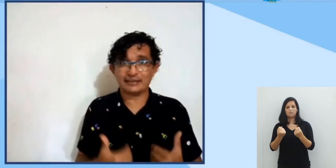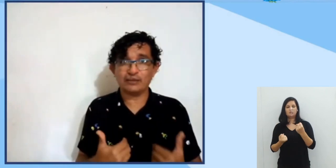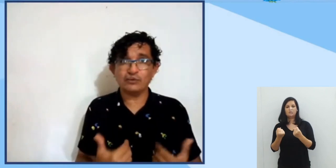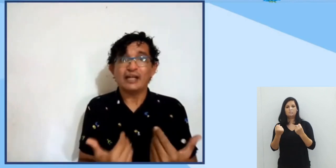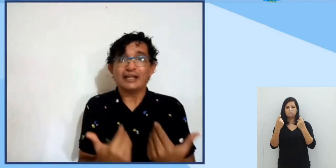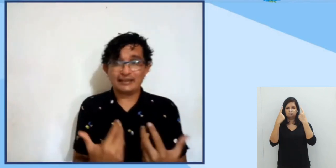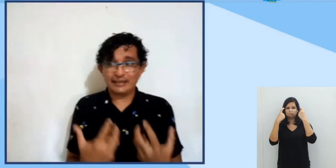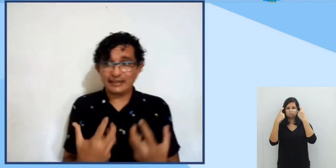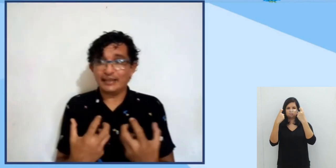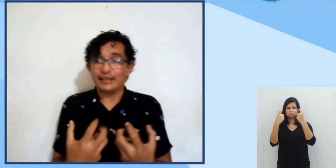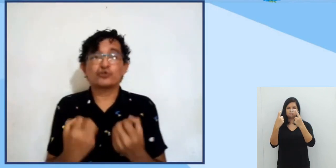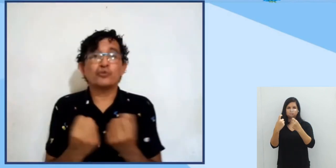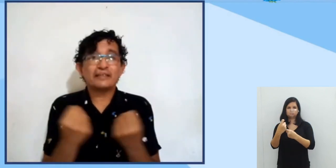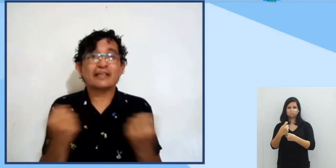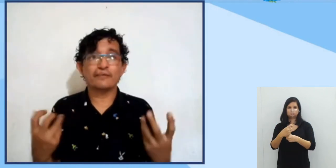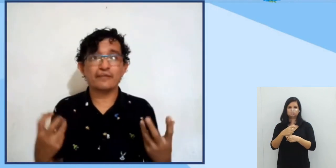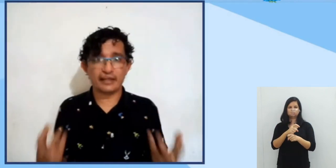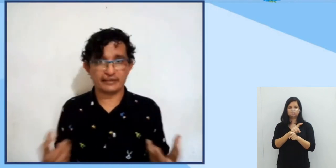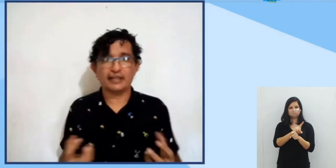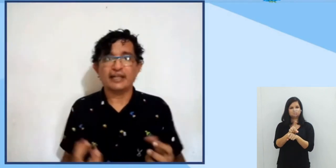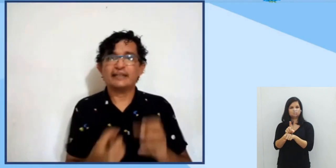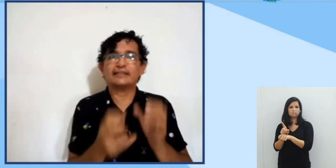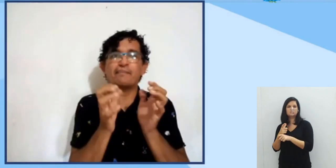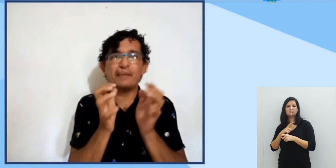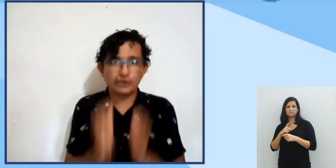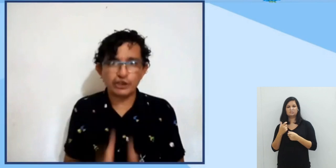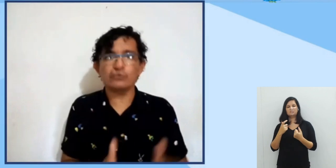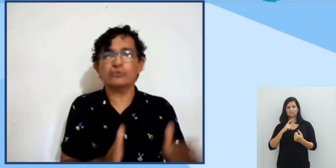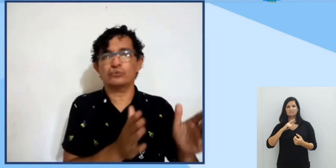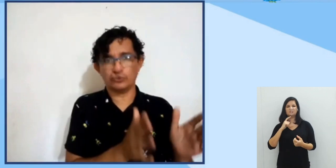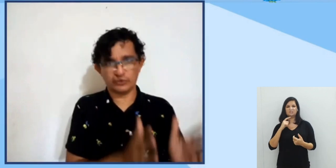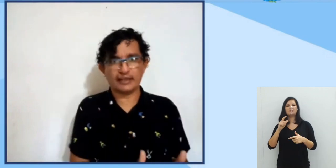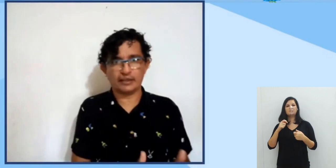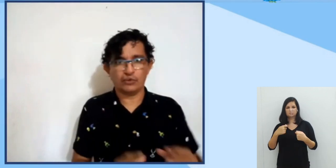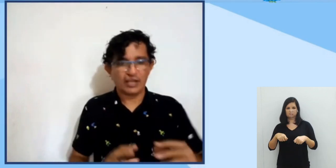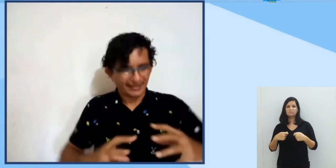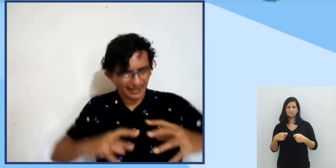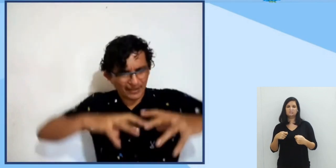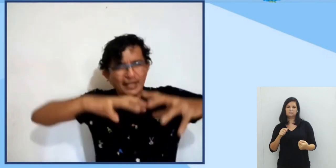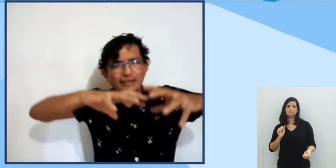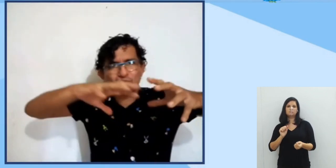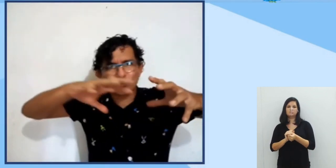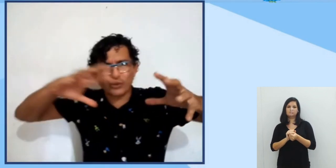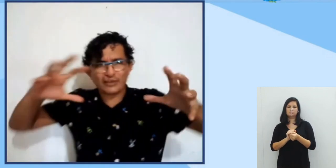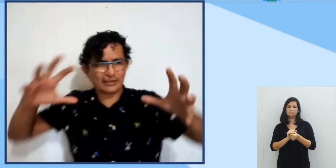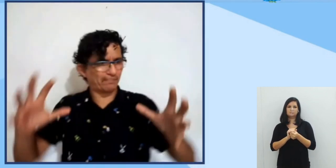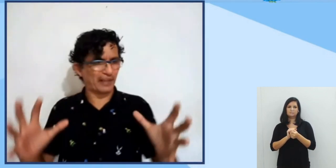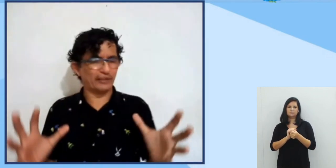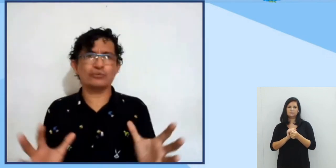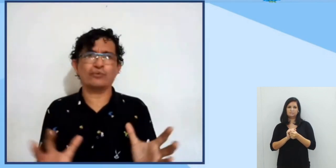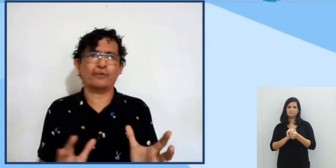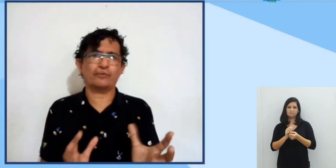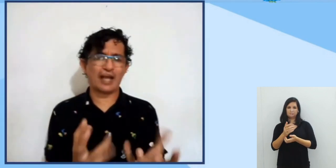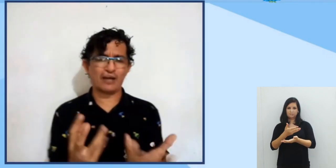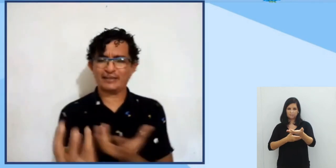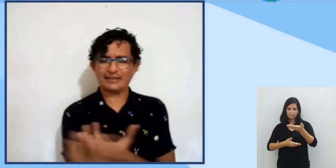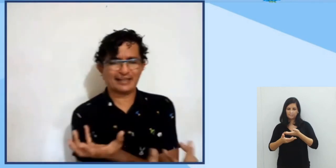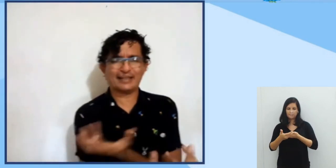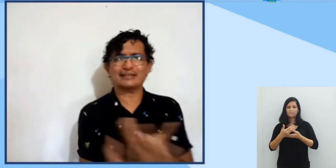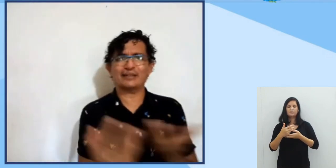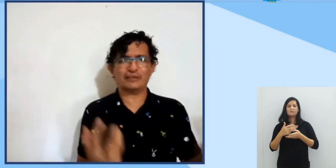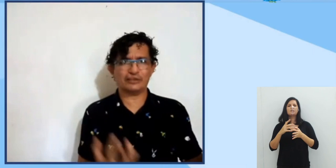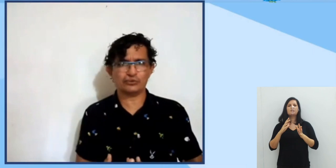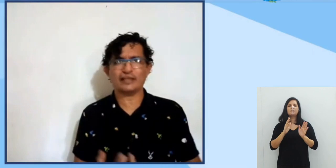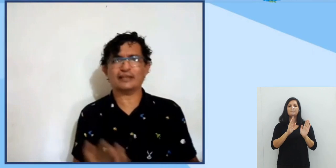uma relação de subserviência, eles dependiam do suzerano. Na verdade, todo esse período feudal,